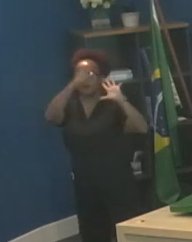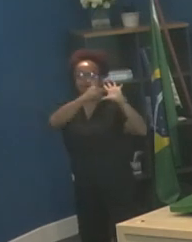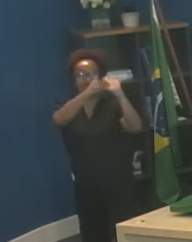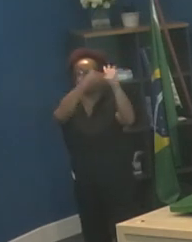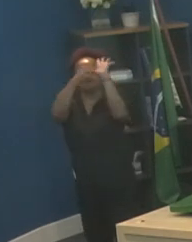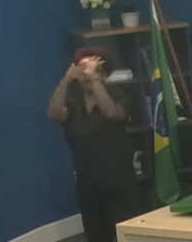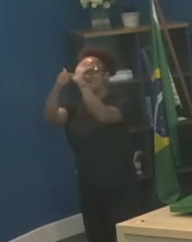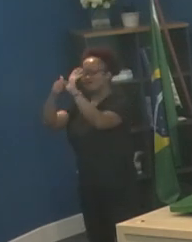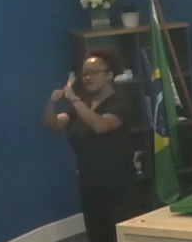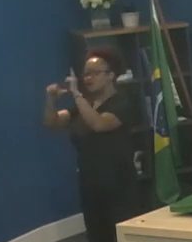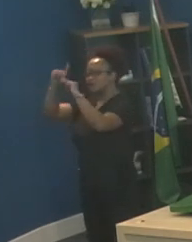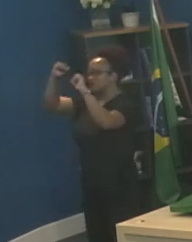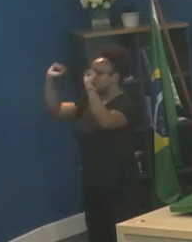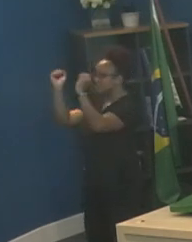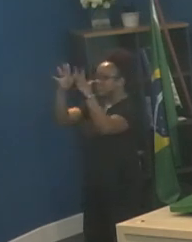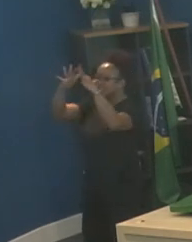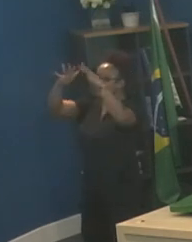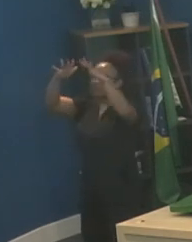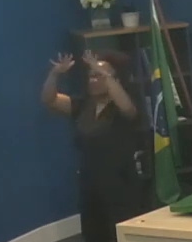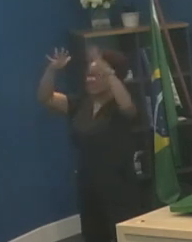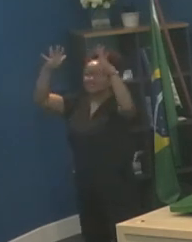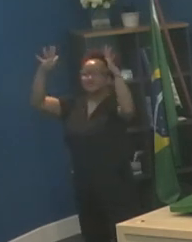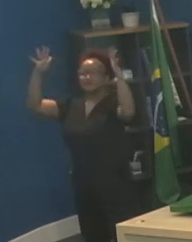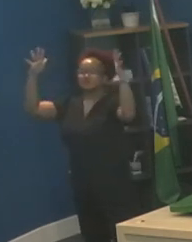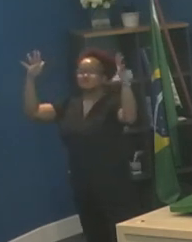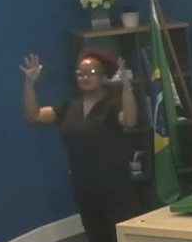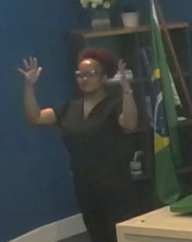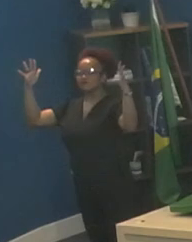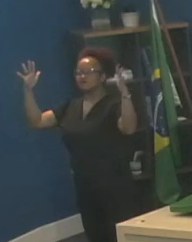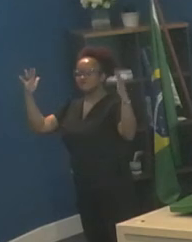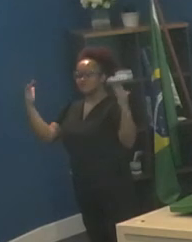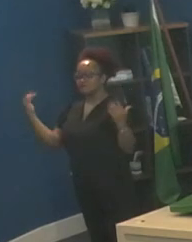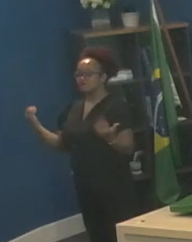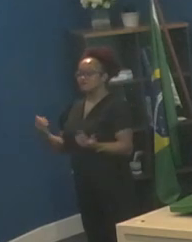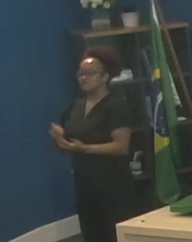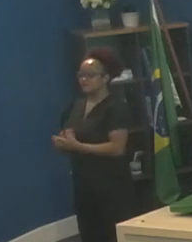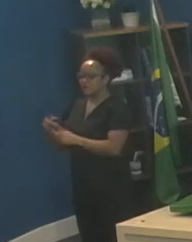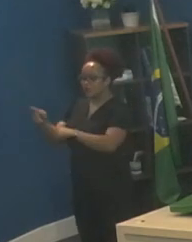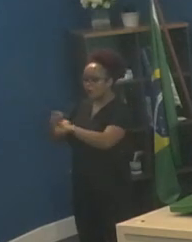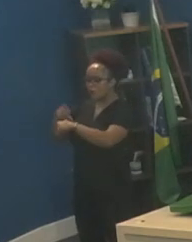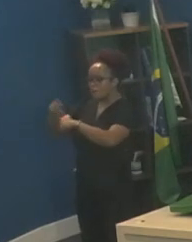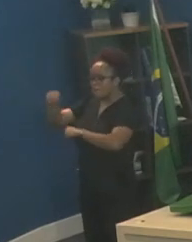a imagem do cruzeiro resplandece,